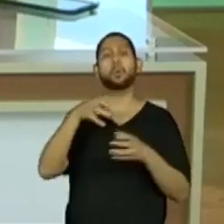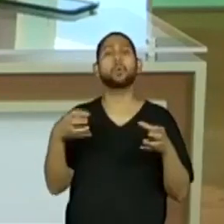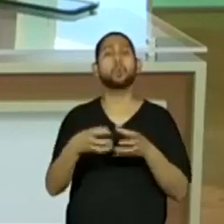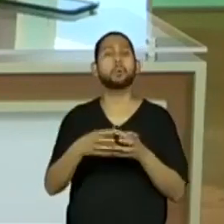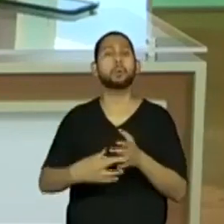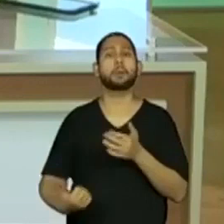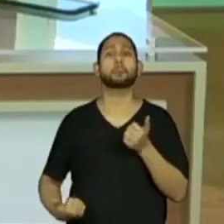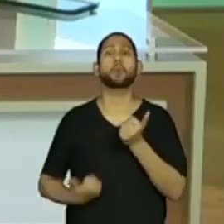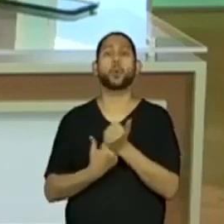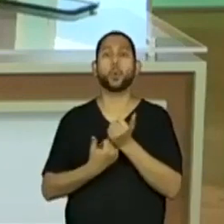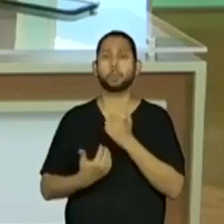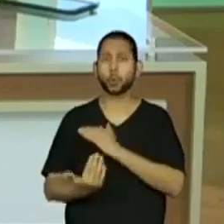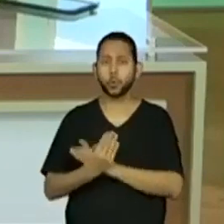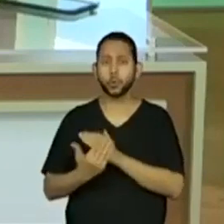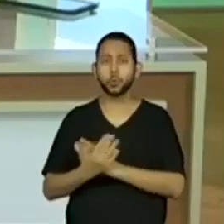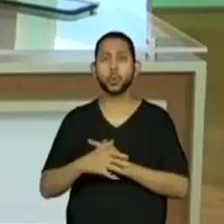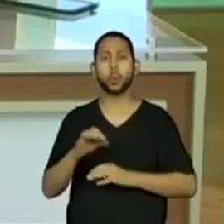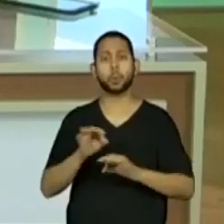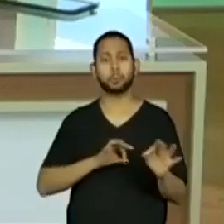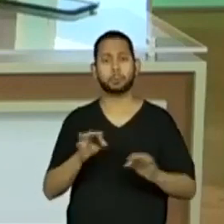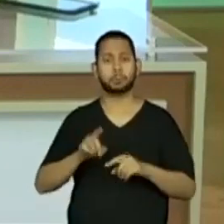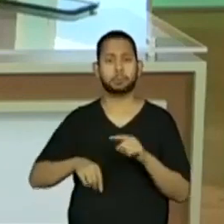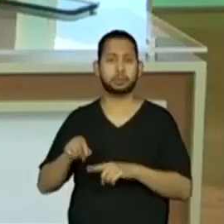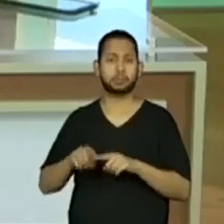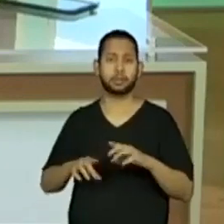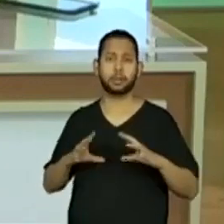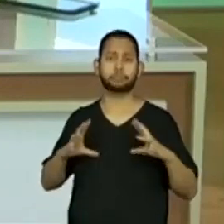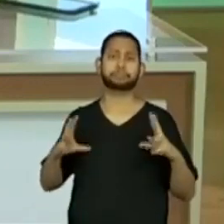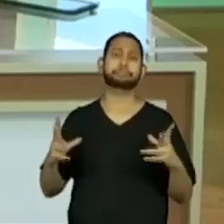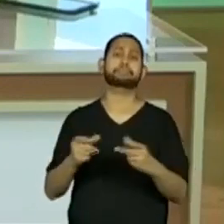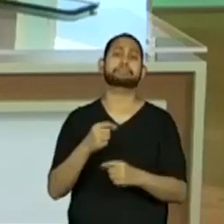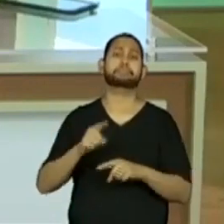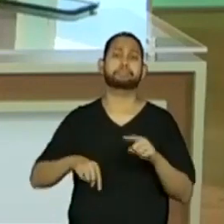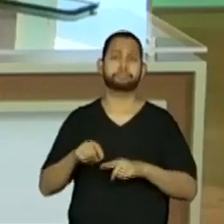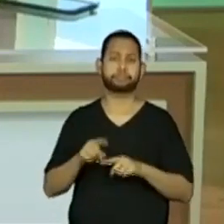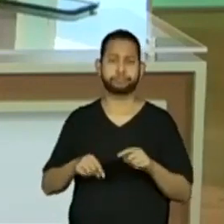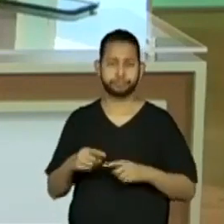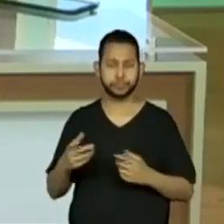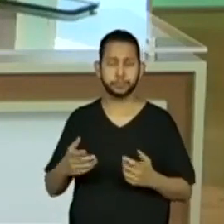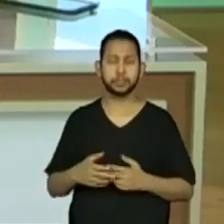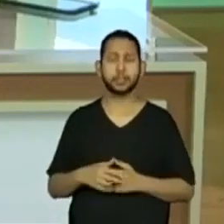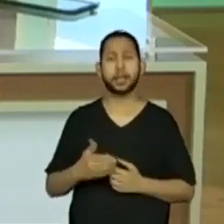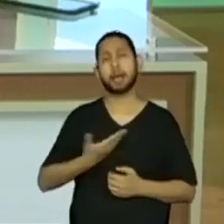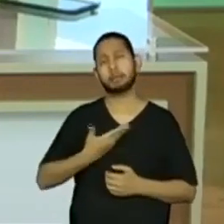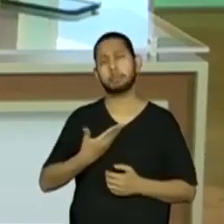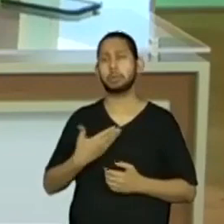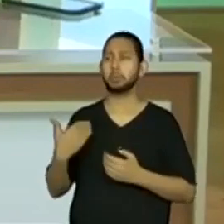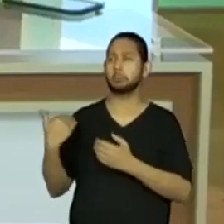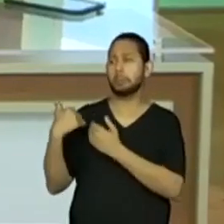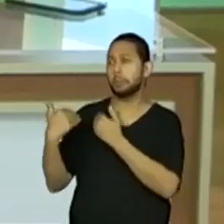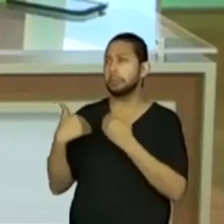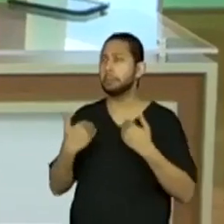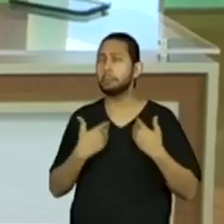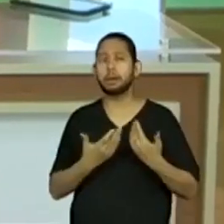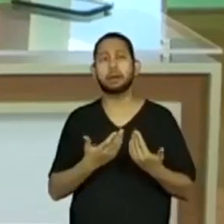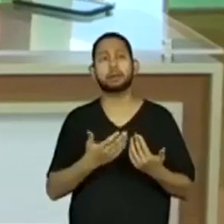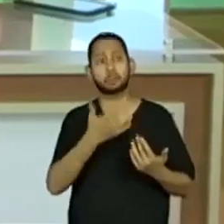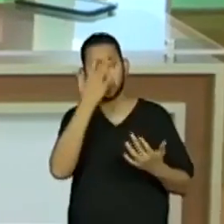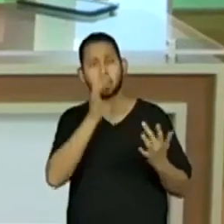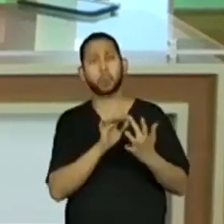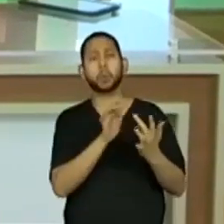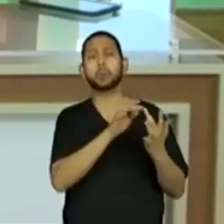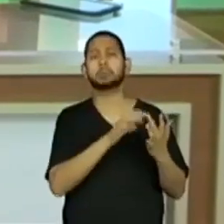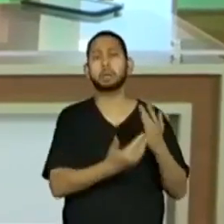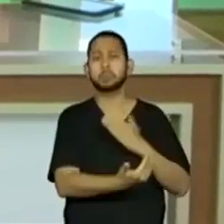que me apoiou, me ajudou, né, durante toda essa preparação, vários amigos, contatos, a gente